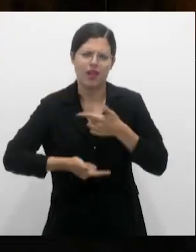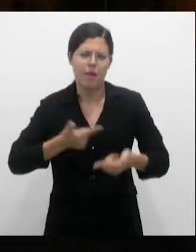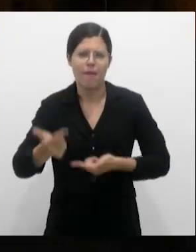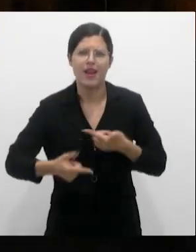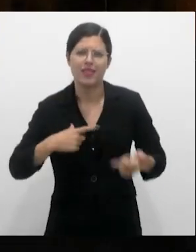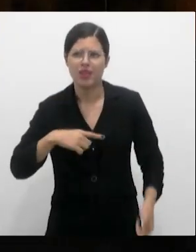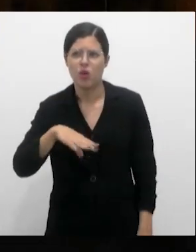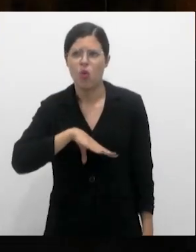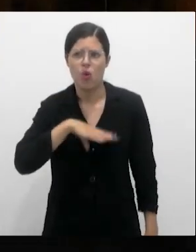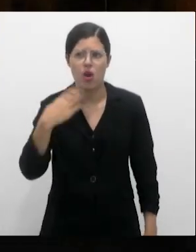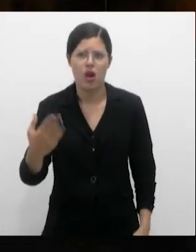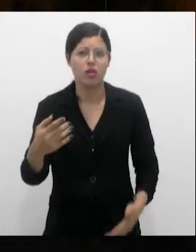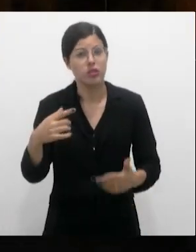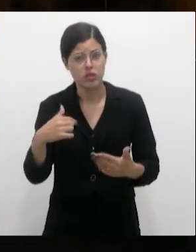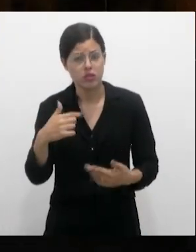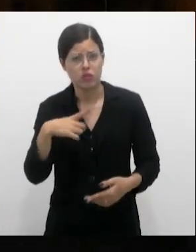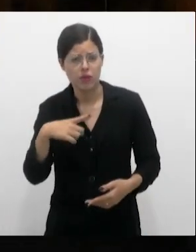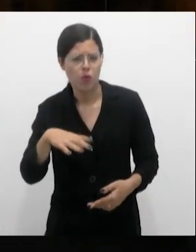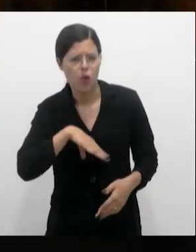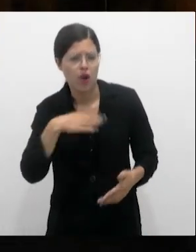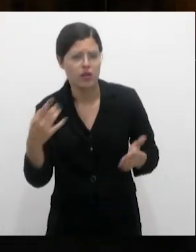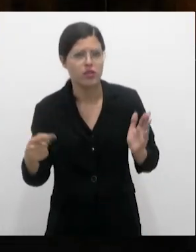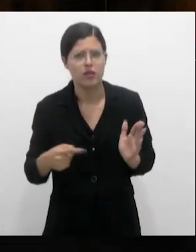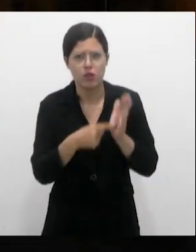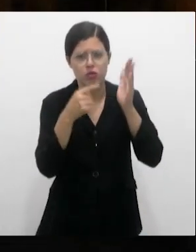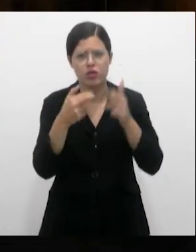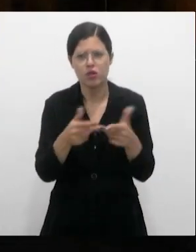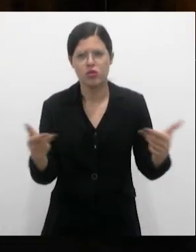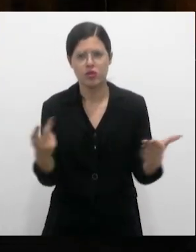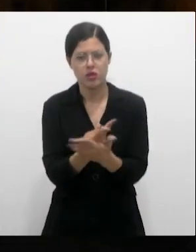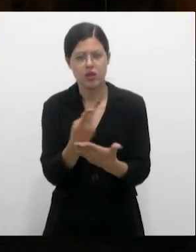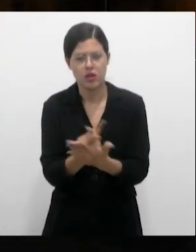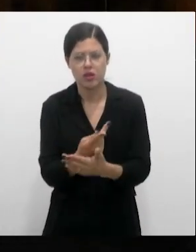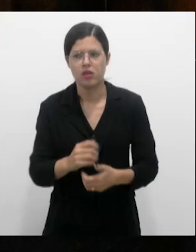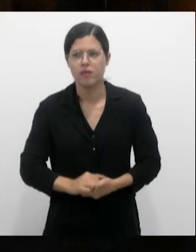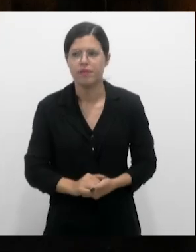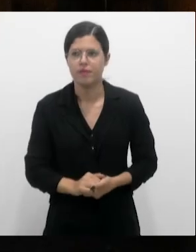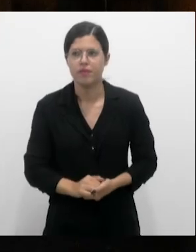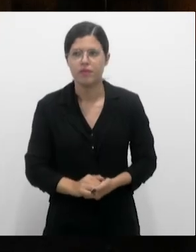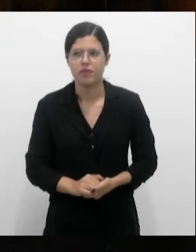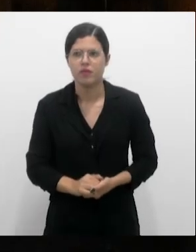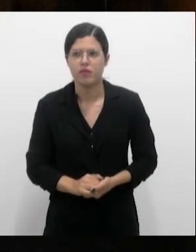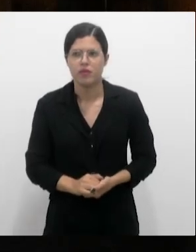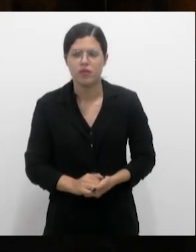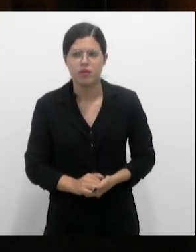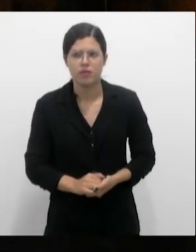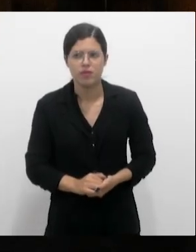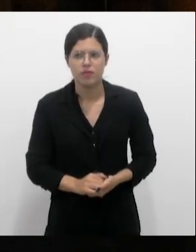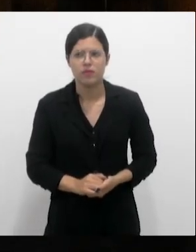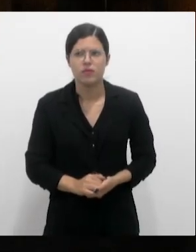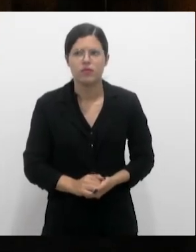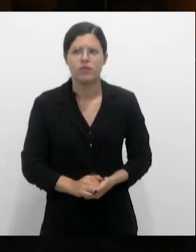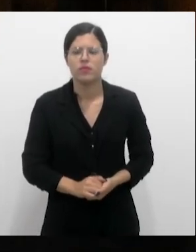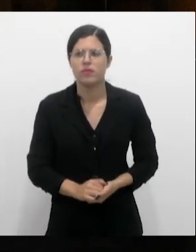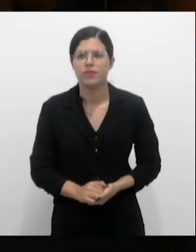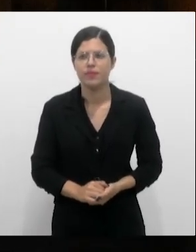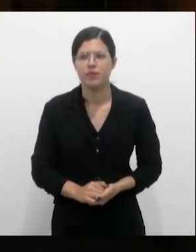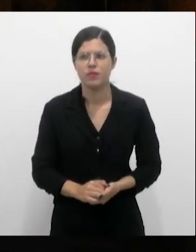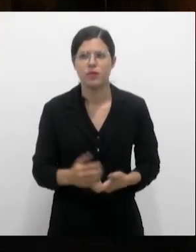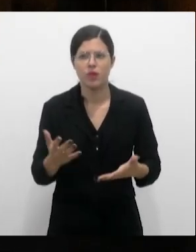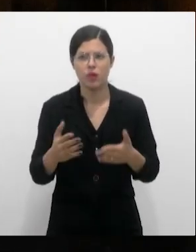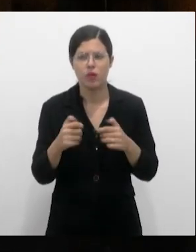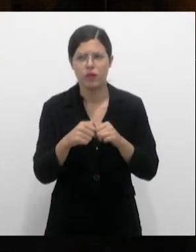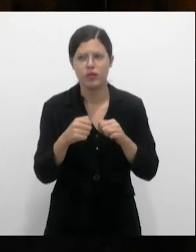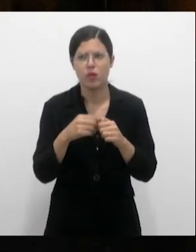coragem de denunciar as coisas erradas. Essa é a grande realidade. E aí aqui eu quero fazer um